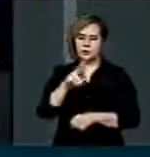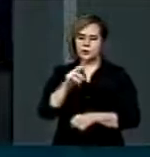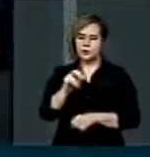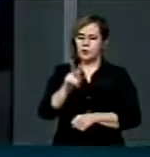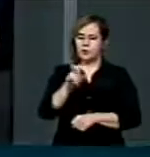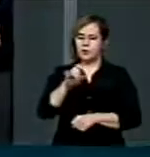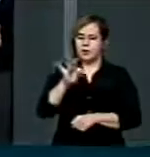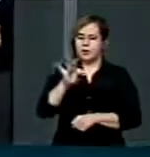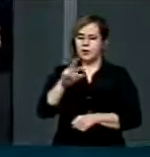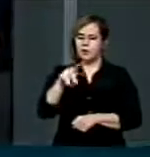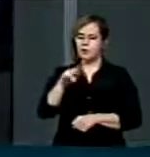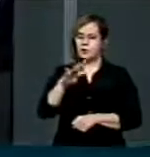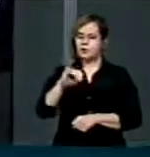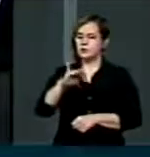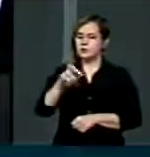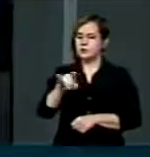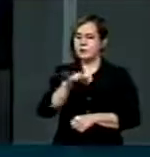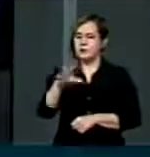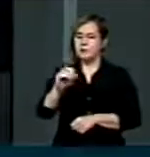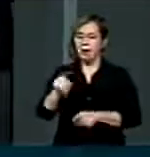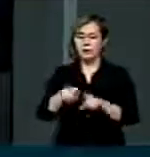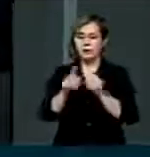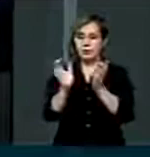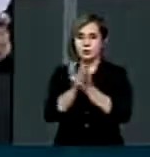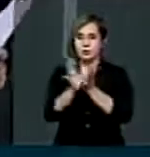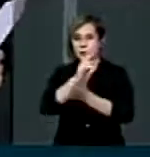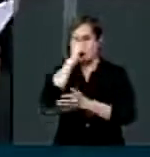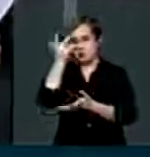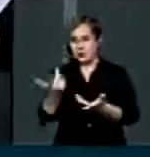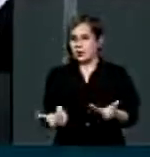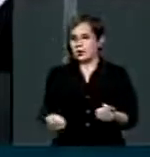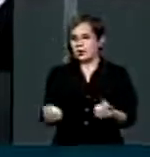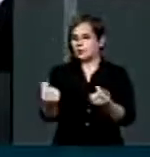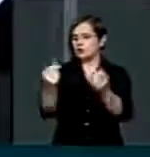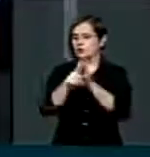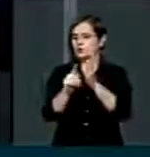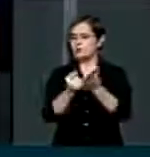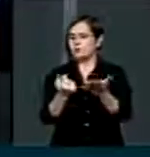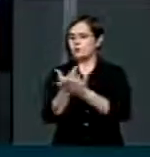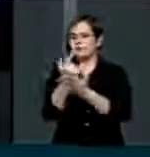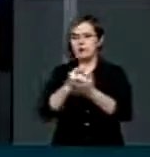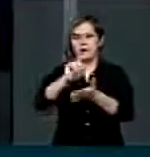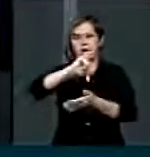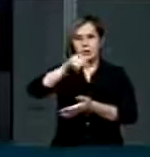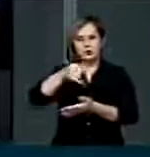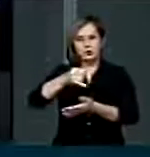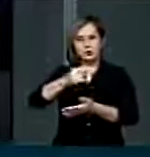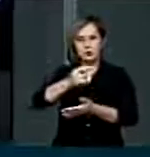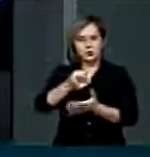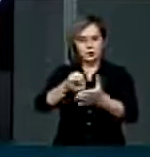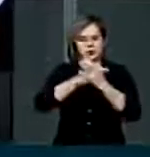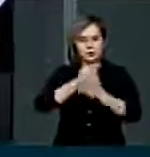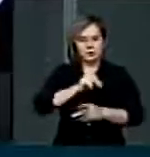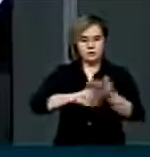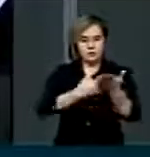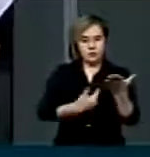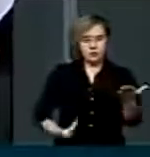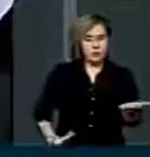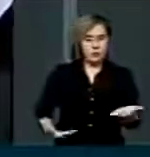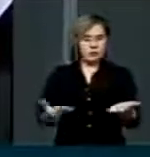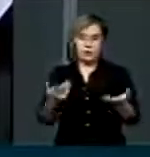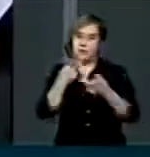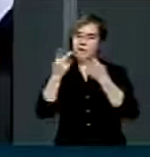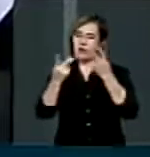a lógica daqueles que querem juntar dinheiro para pagar juros da dívida pública, dizendo que